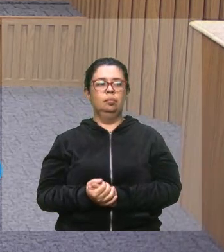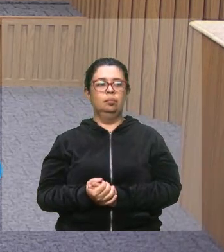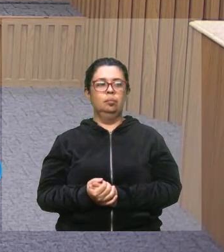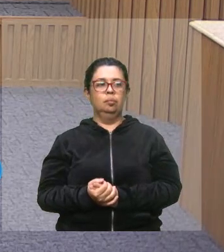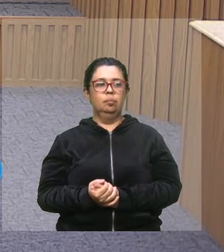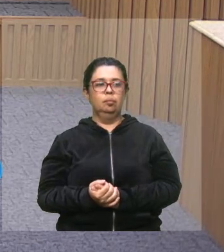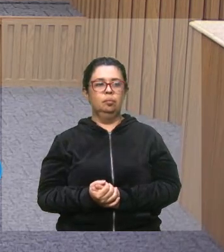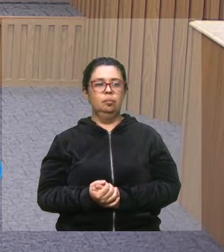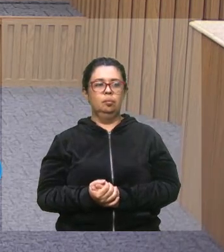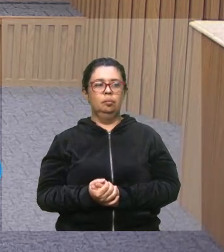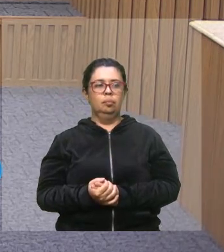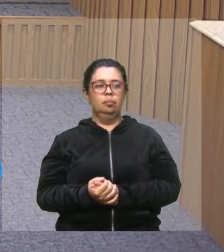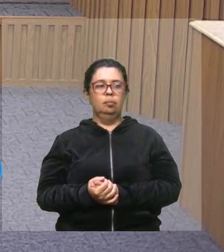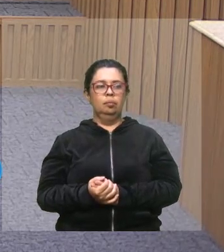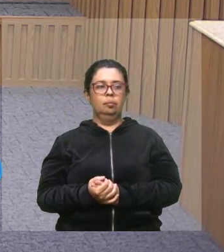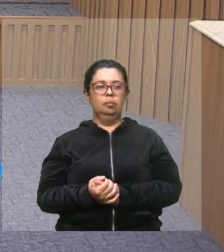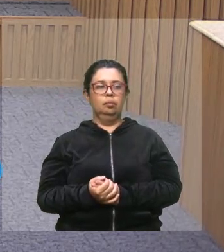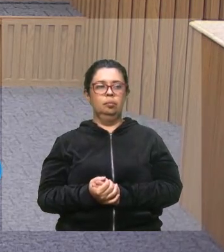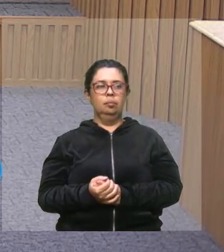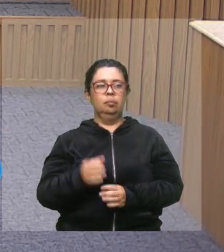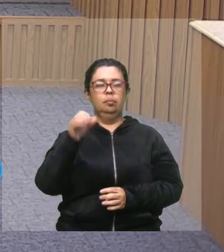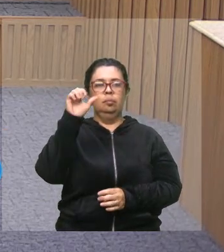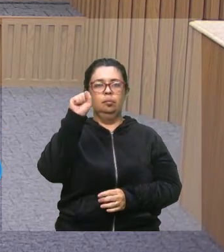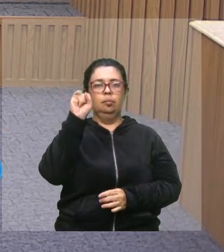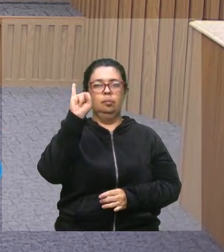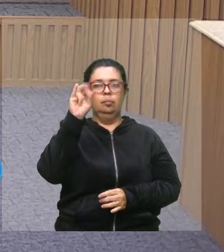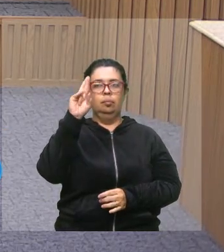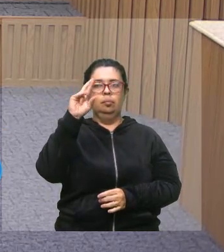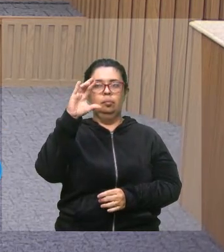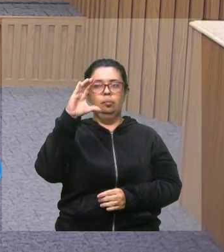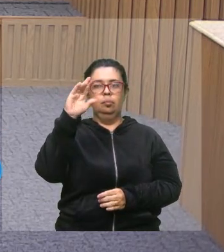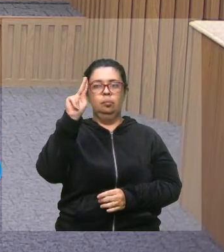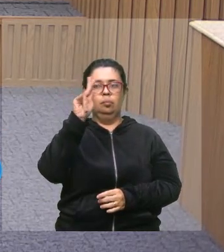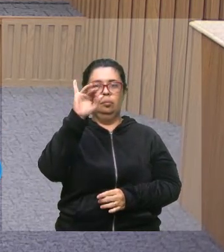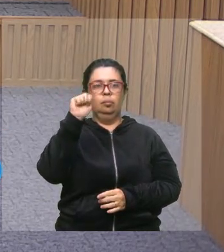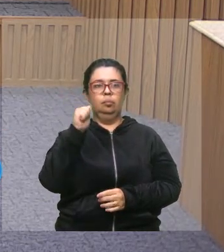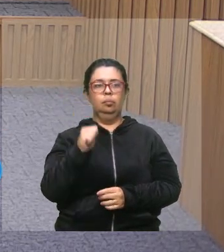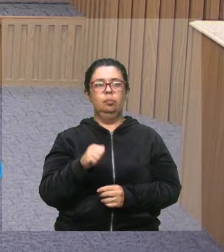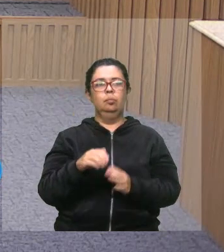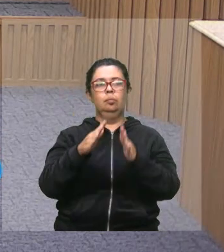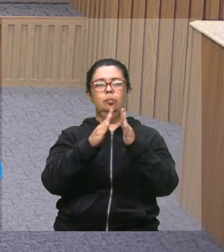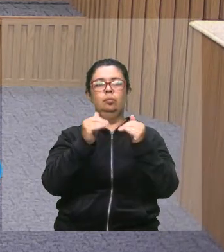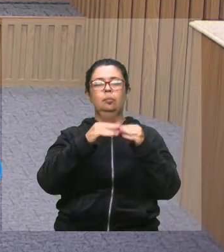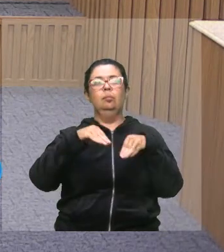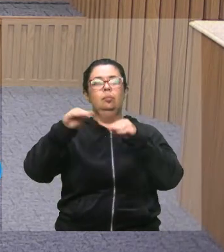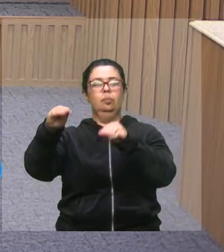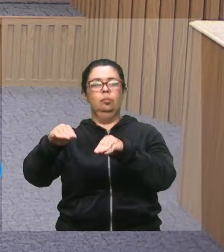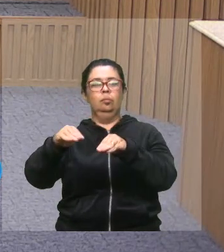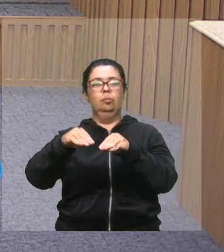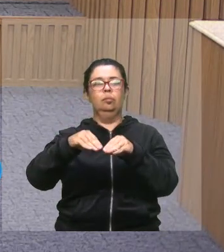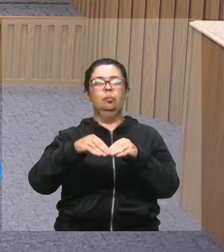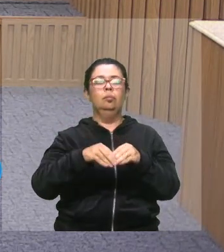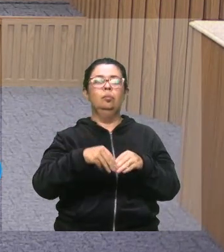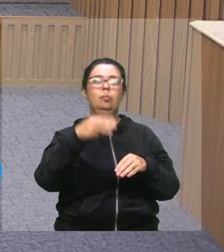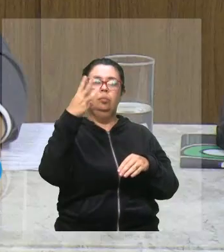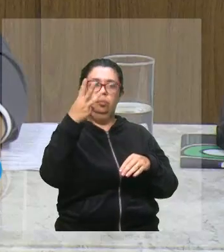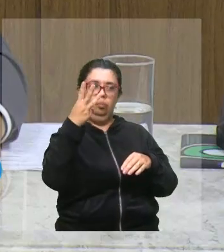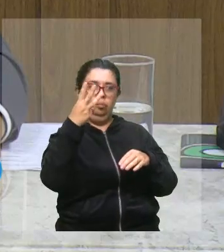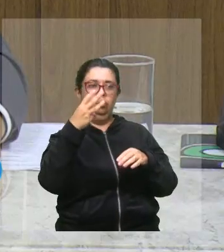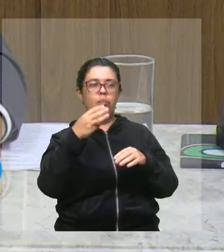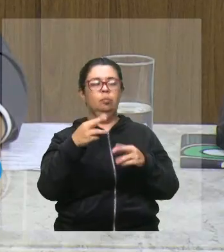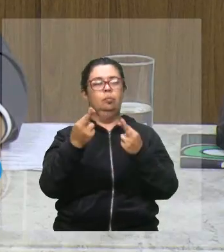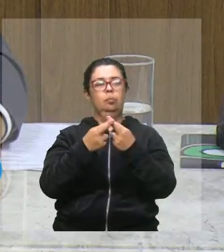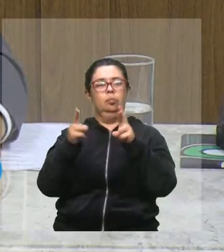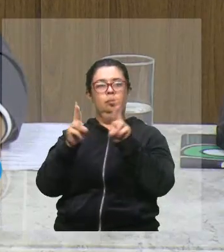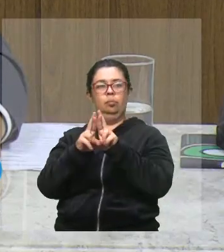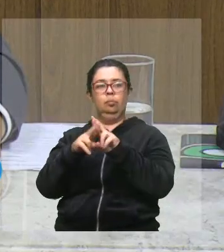presidente. Pela ordem, vereador Fernando Sirquia. Eu gostaria de solicitar o adiamento por 3 sessões desse projeto. Justifico.